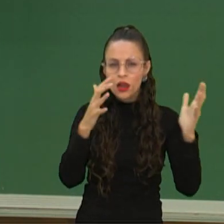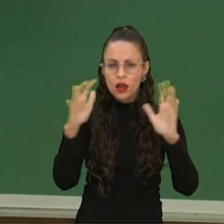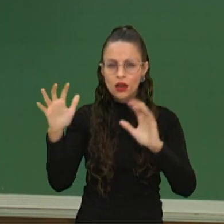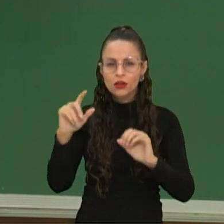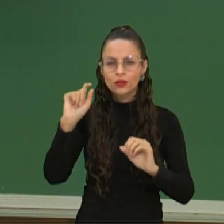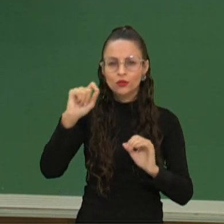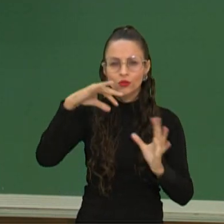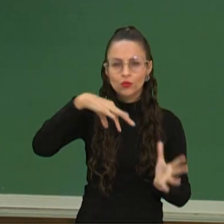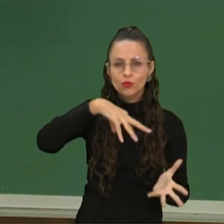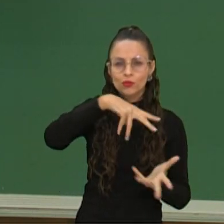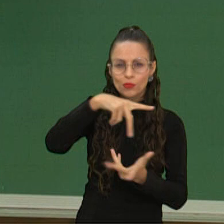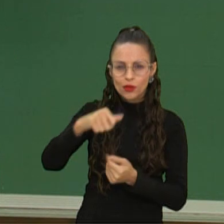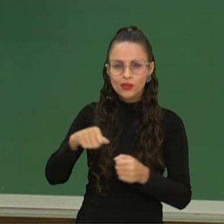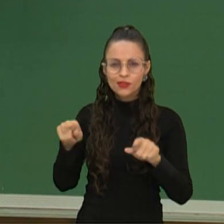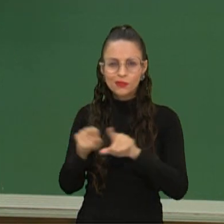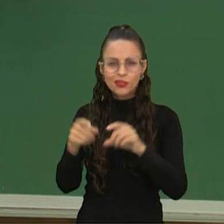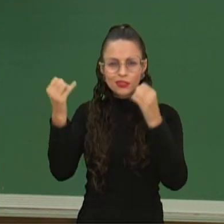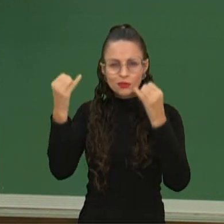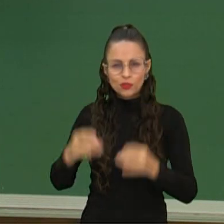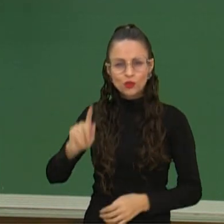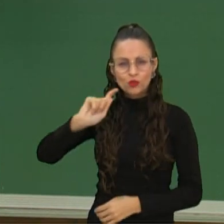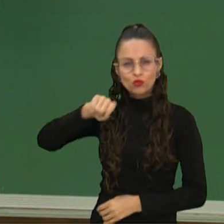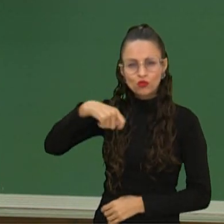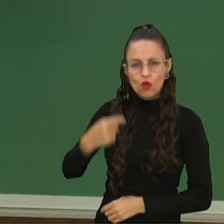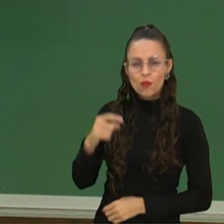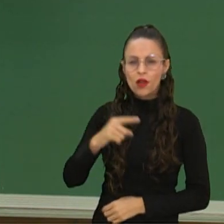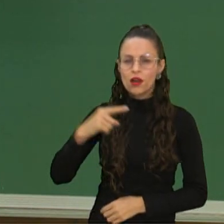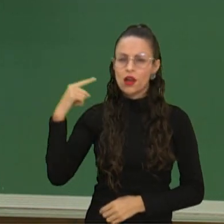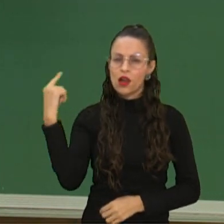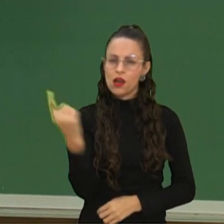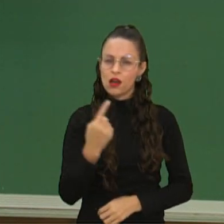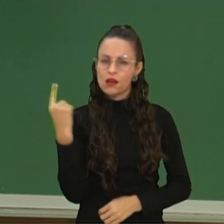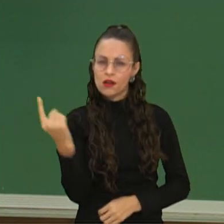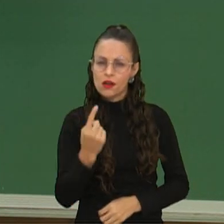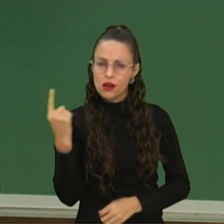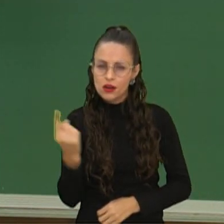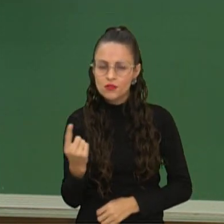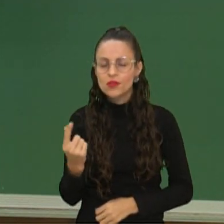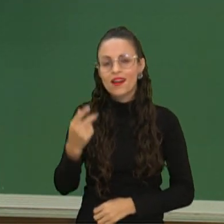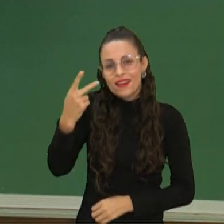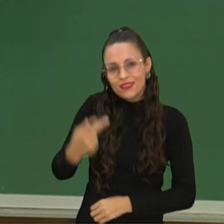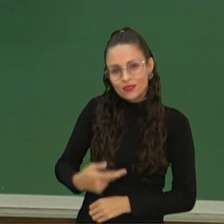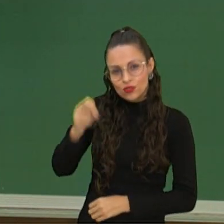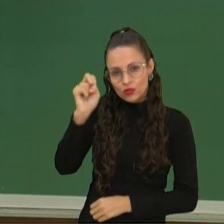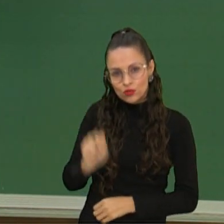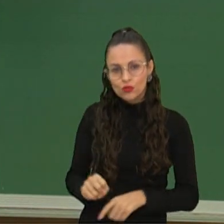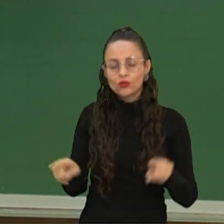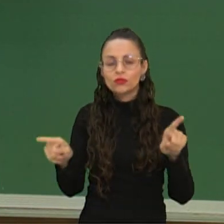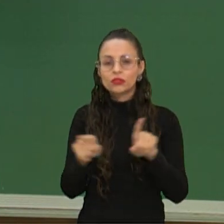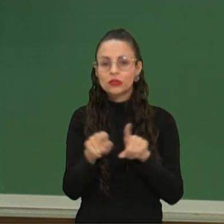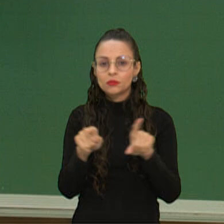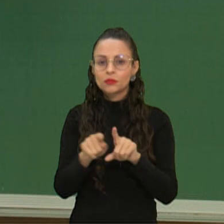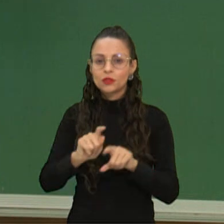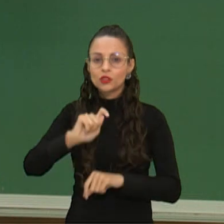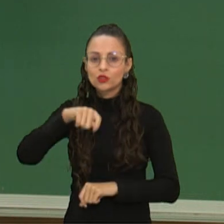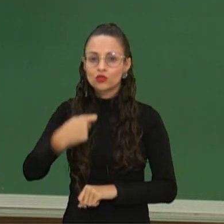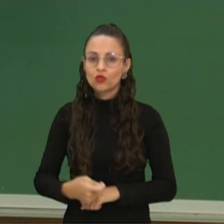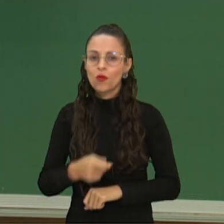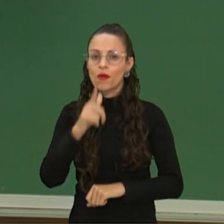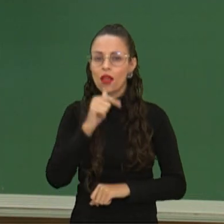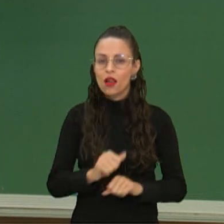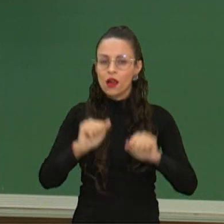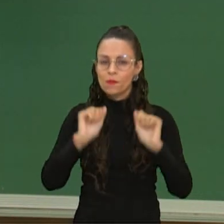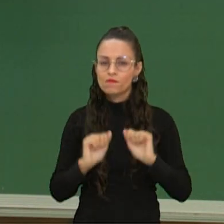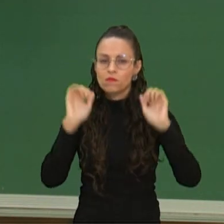ciclone bomba que rolou aqui na região sul, né? Nós vimos também um texto sobre um tsunami que aconteceu